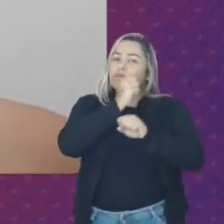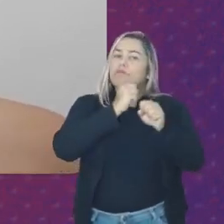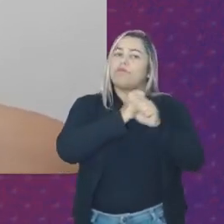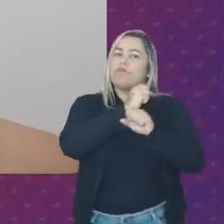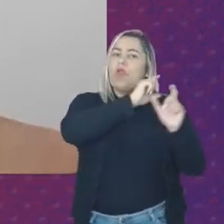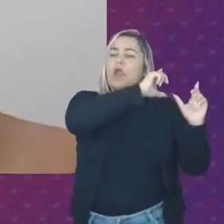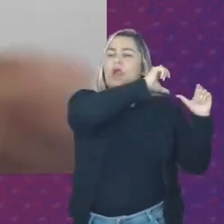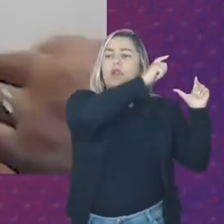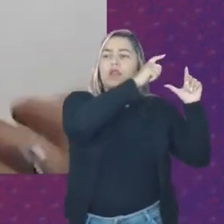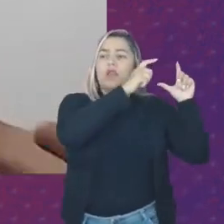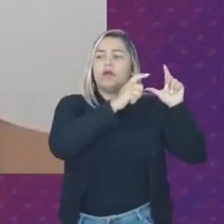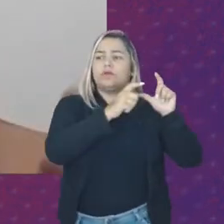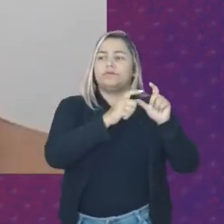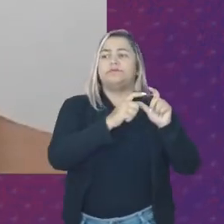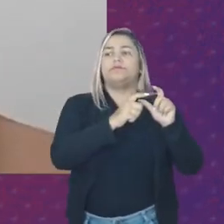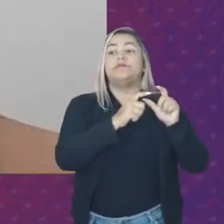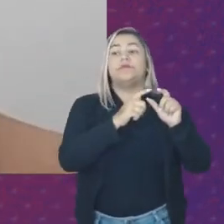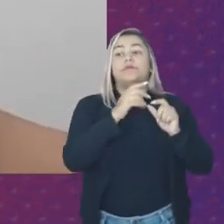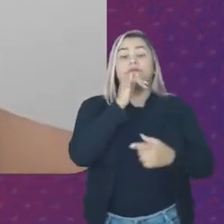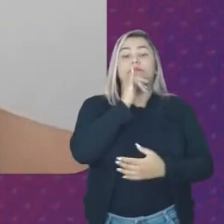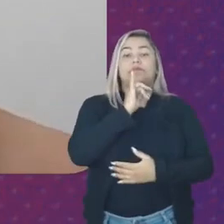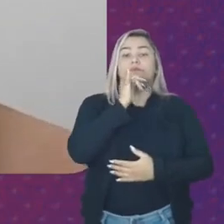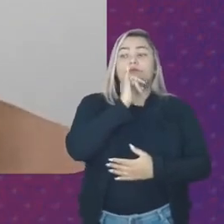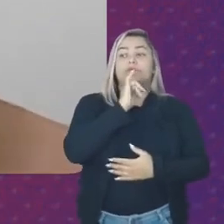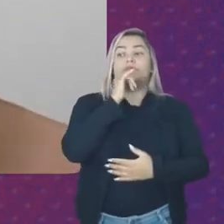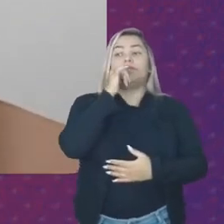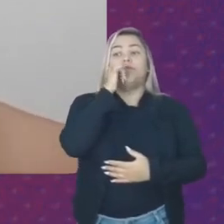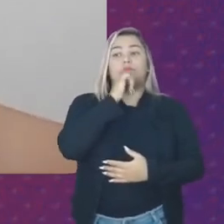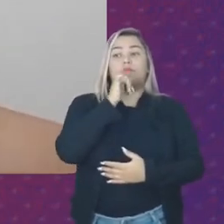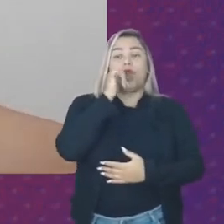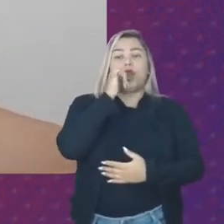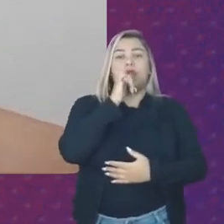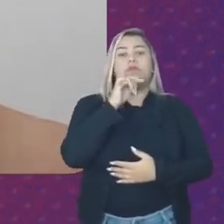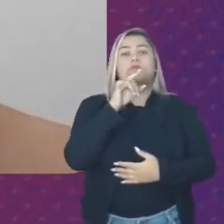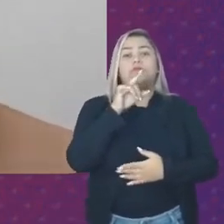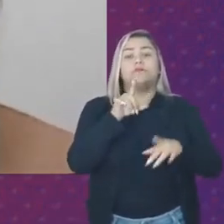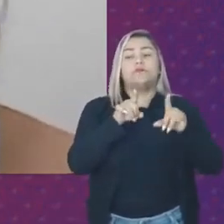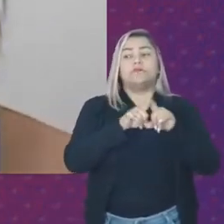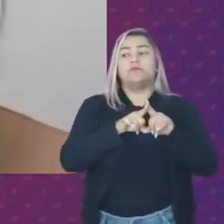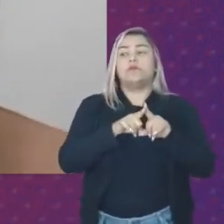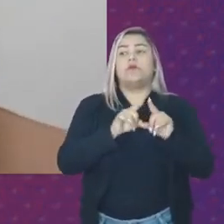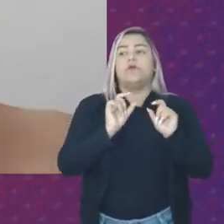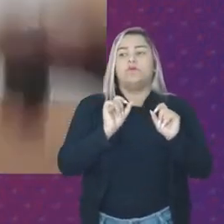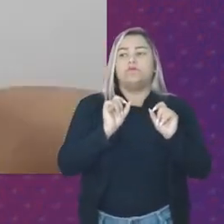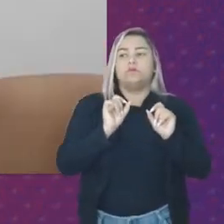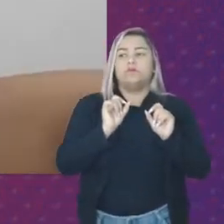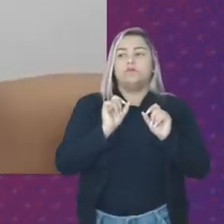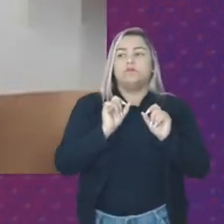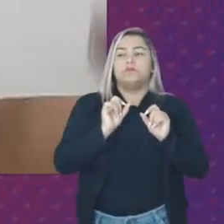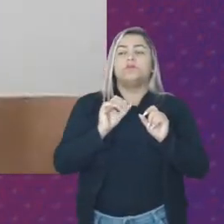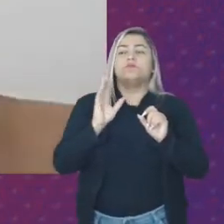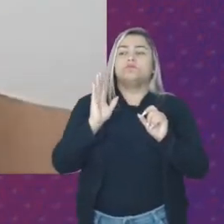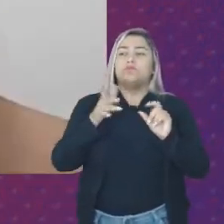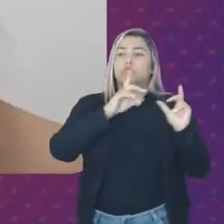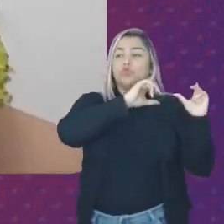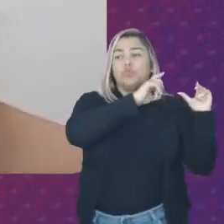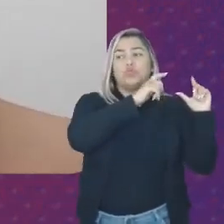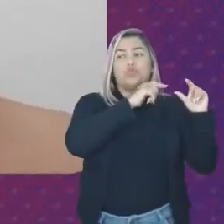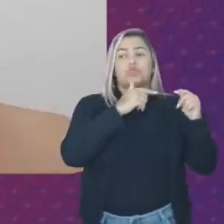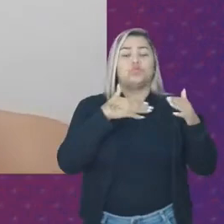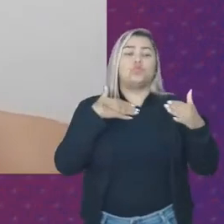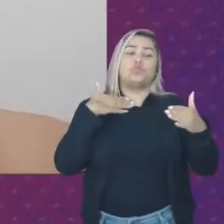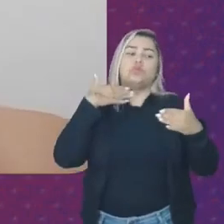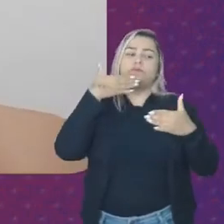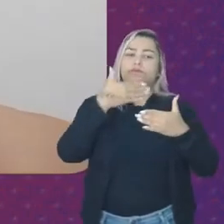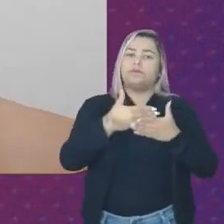ancestralidade, né? De, por exemplo, mulheres campesinas, a sua relação com a terra, que é passada de geração em